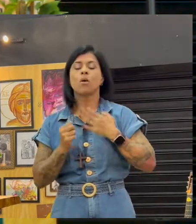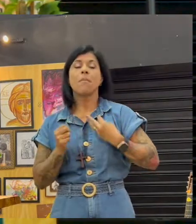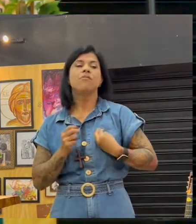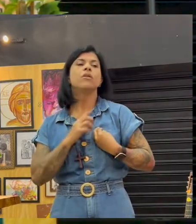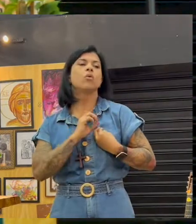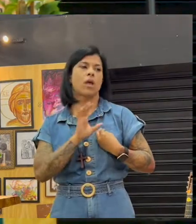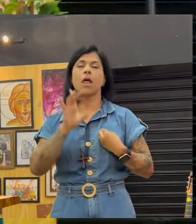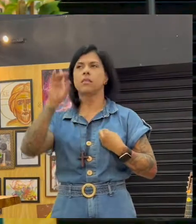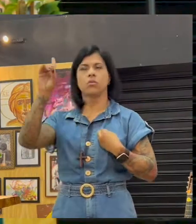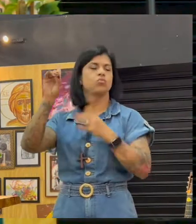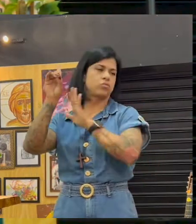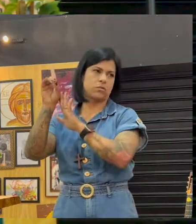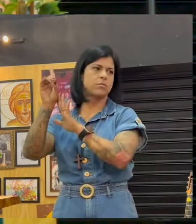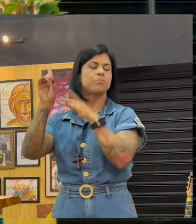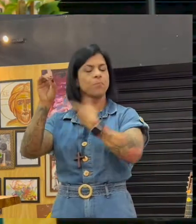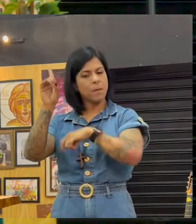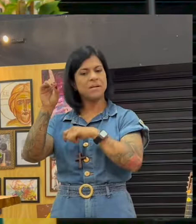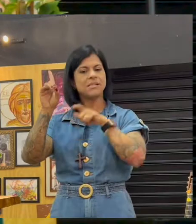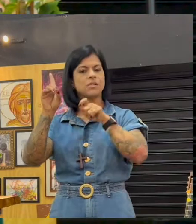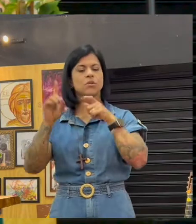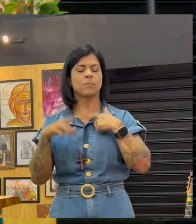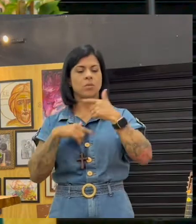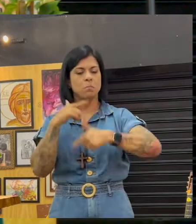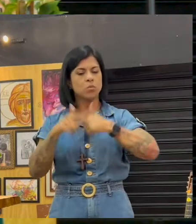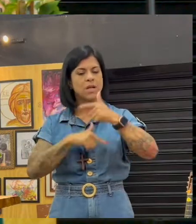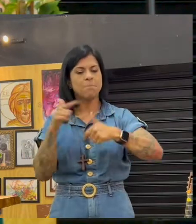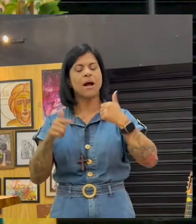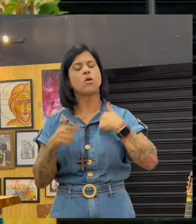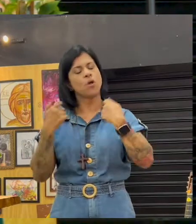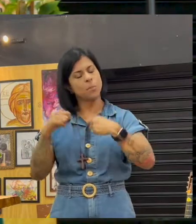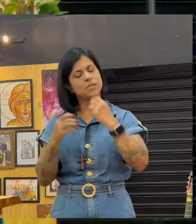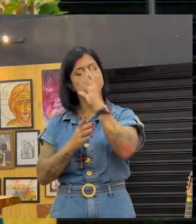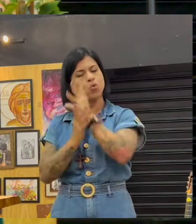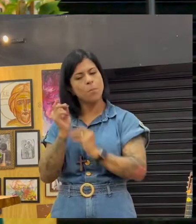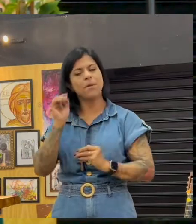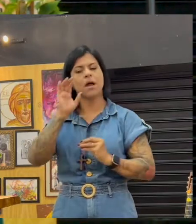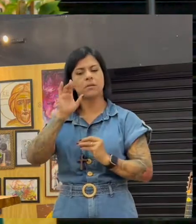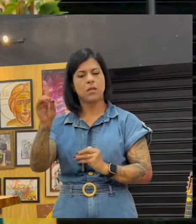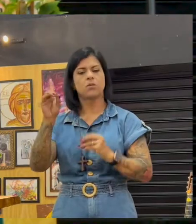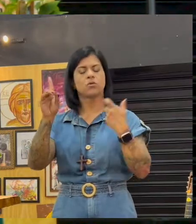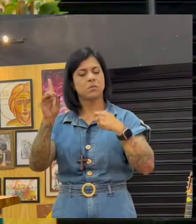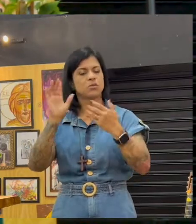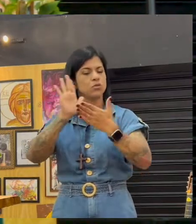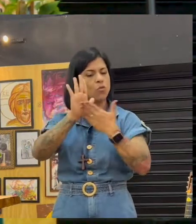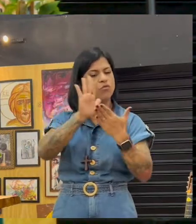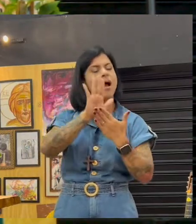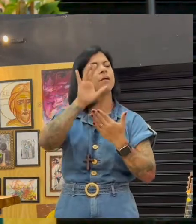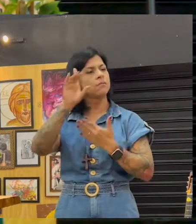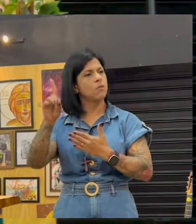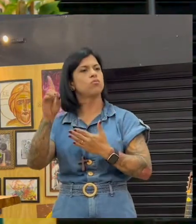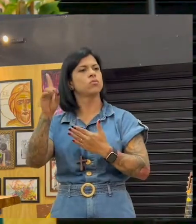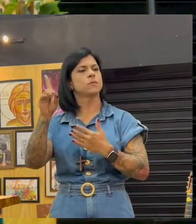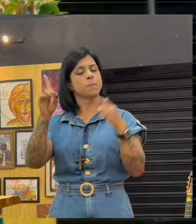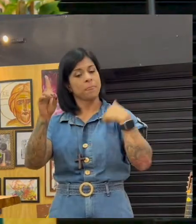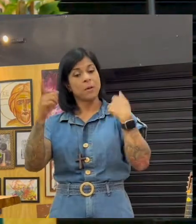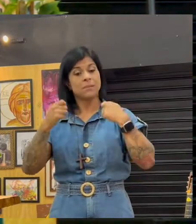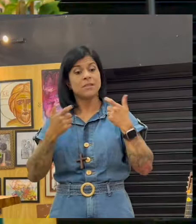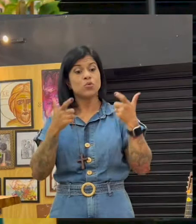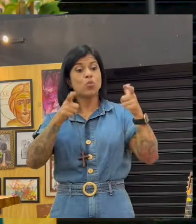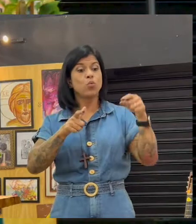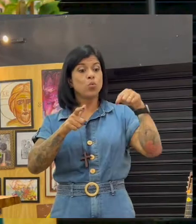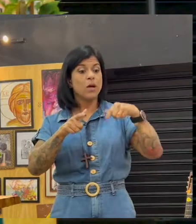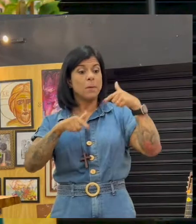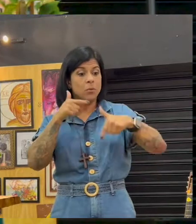Porém, nós precisamos ver o nosso trabalho como uma forma de imitar a Cristo e louvar seu nome. Então, é um lugar de missão.